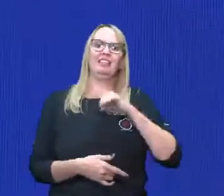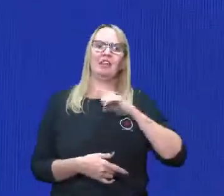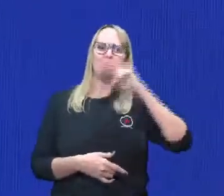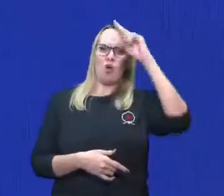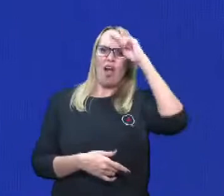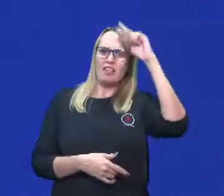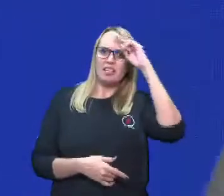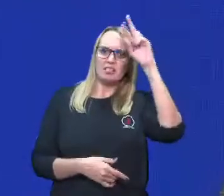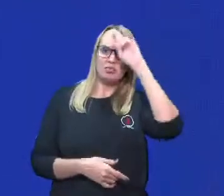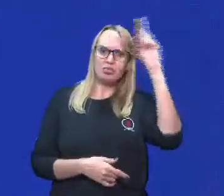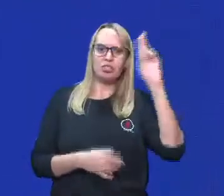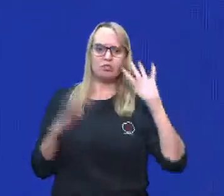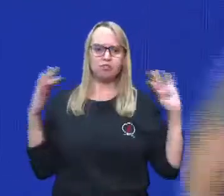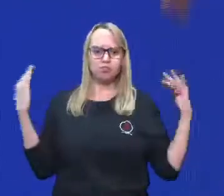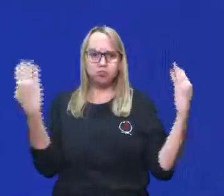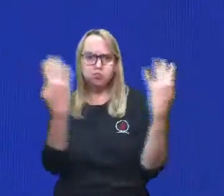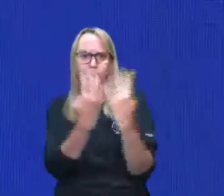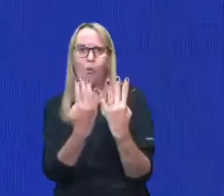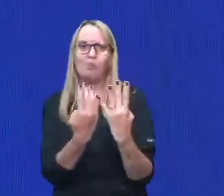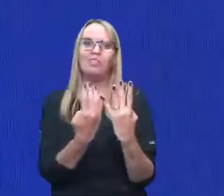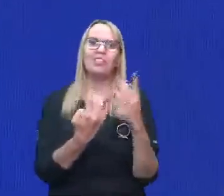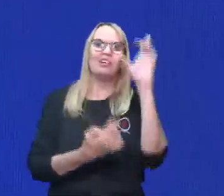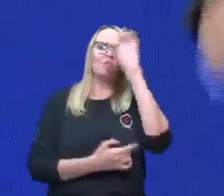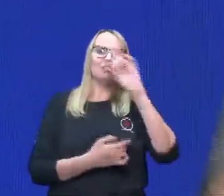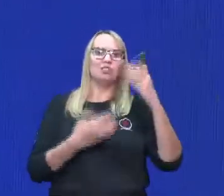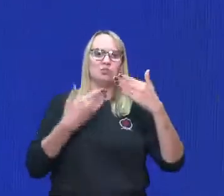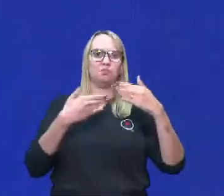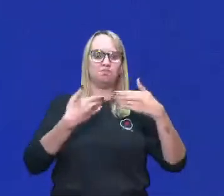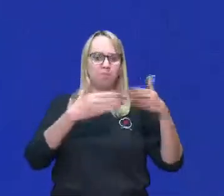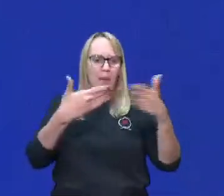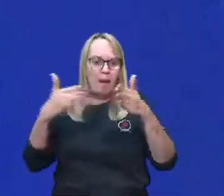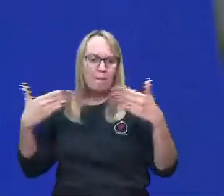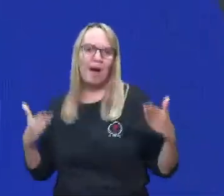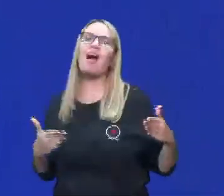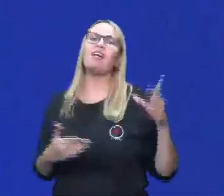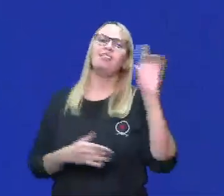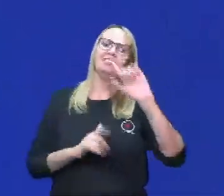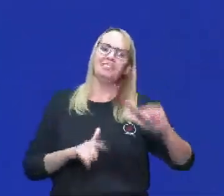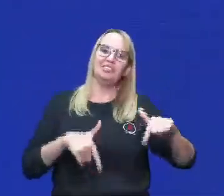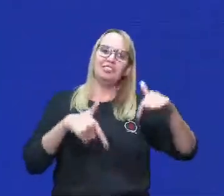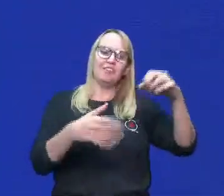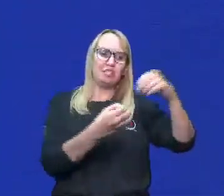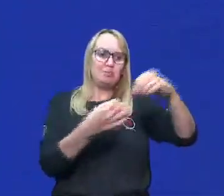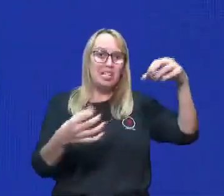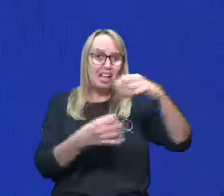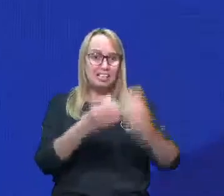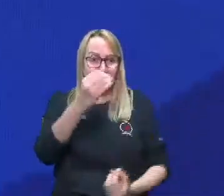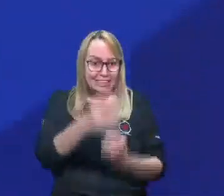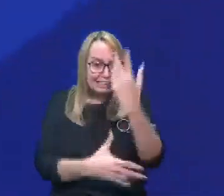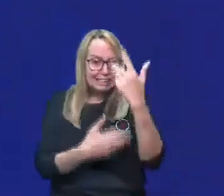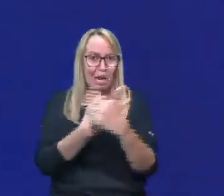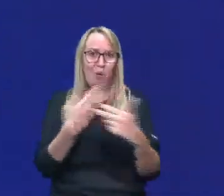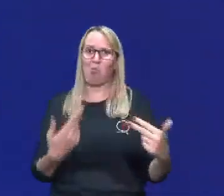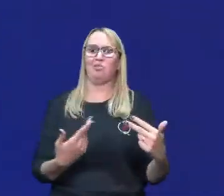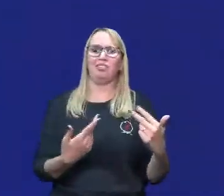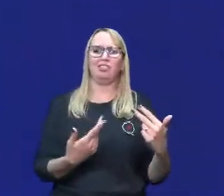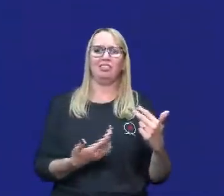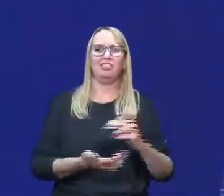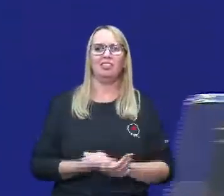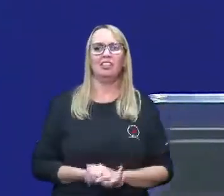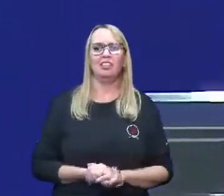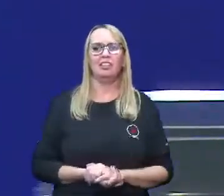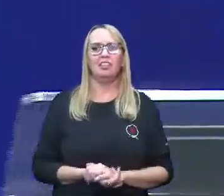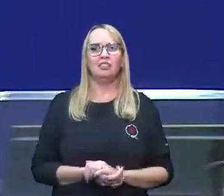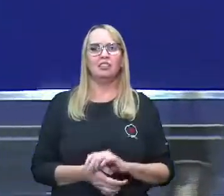do Senhor acampado ao nosso redor, um Deus que abre porta onde não existe, um Deus que faz existir aquilo que não existe.